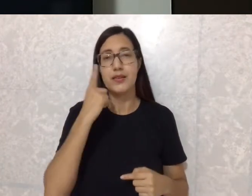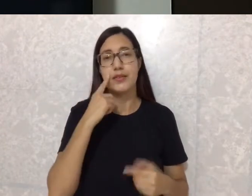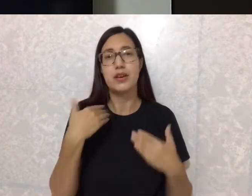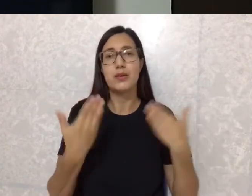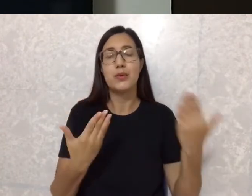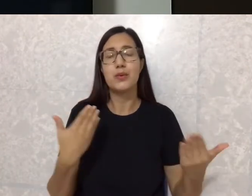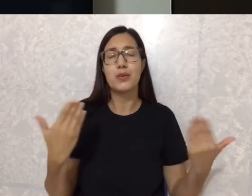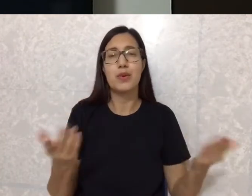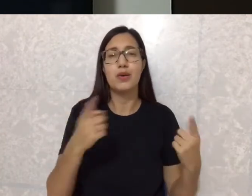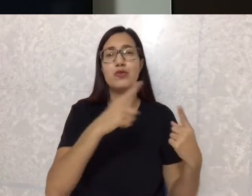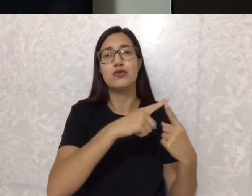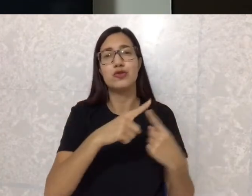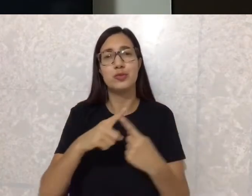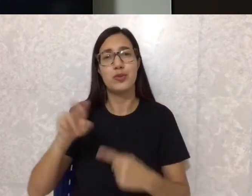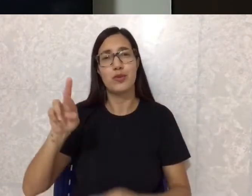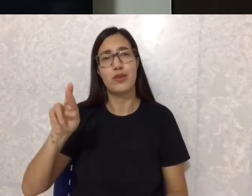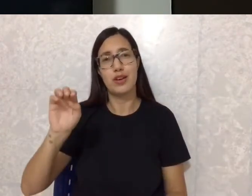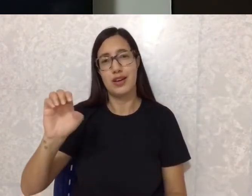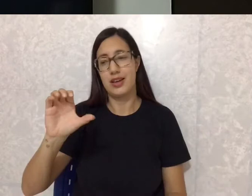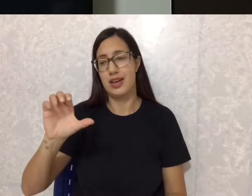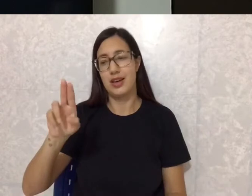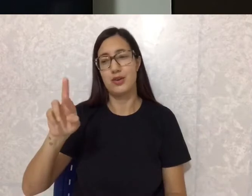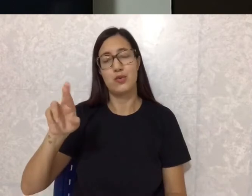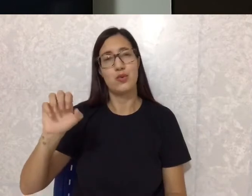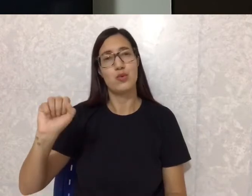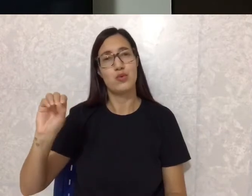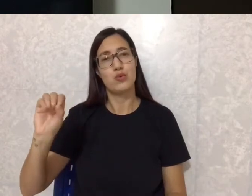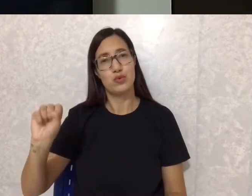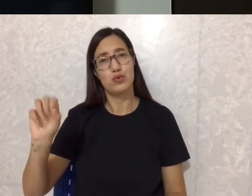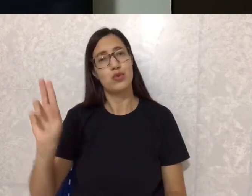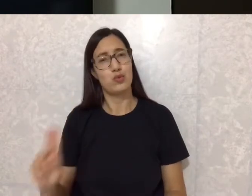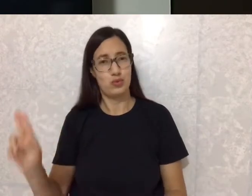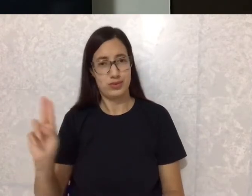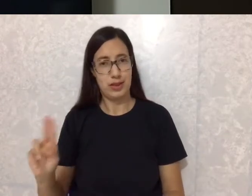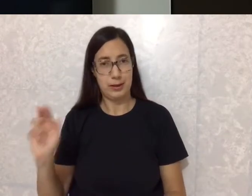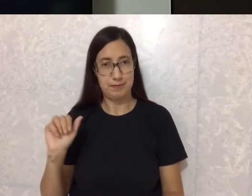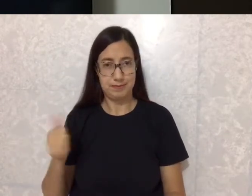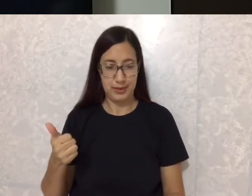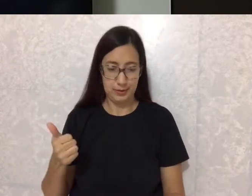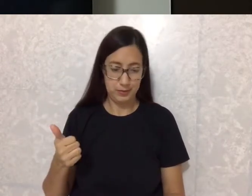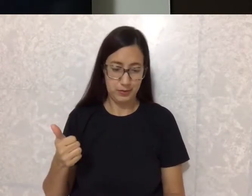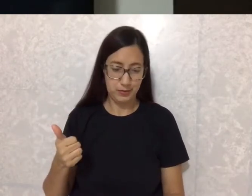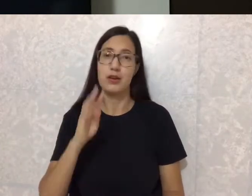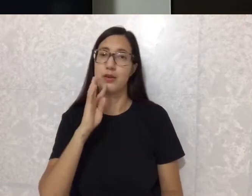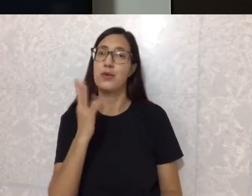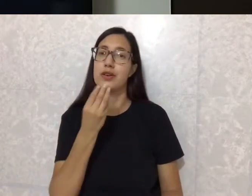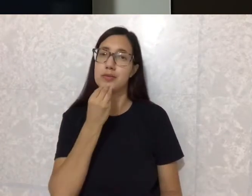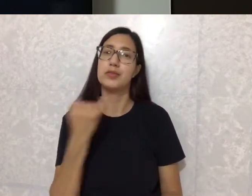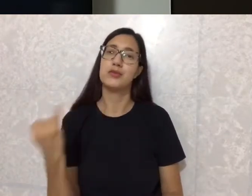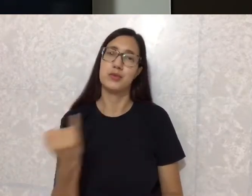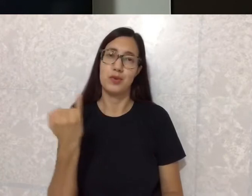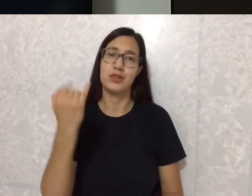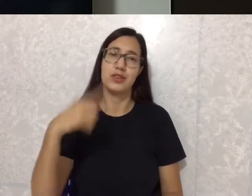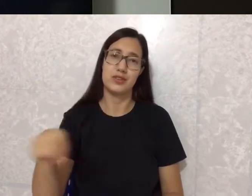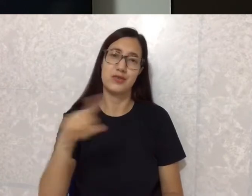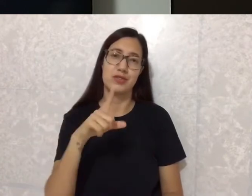referência automatizado, a lista vai ser construída de forma automática, tá? Então, é o tipo de conhecimento que eu acho importante também. A gente